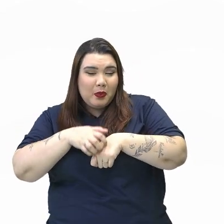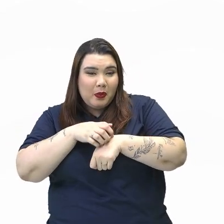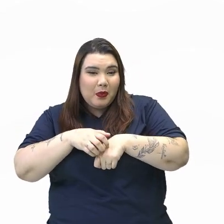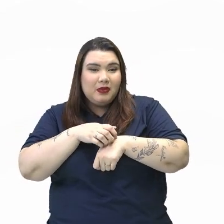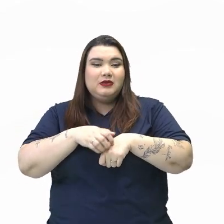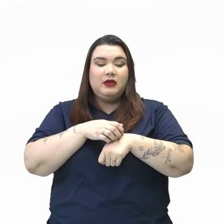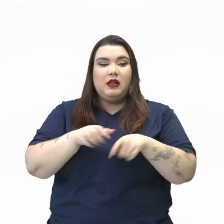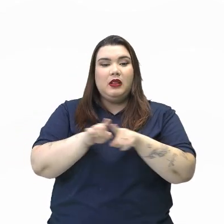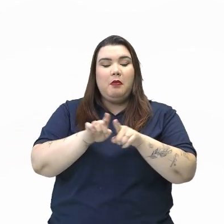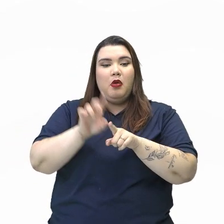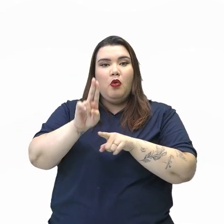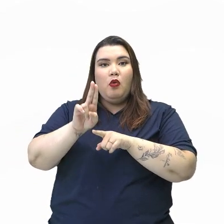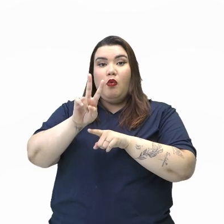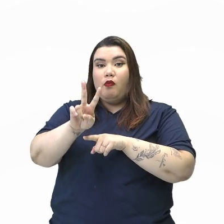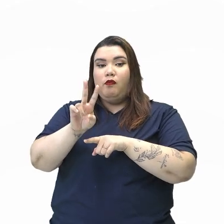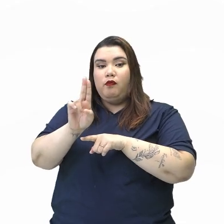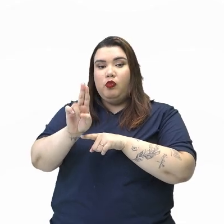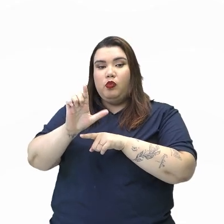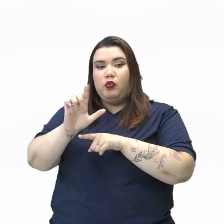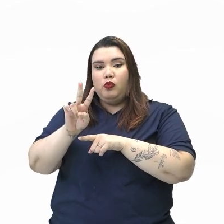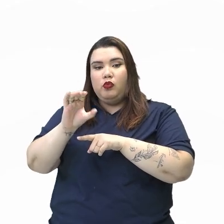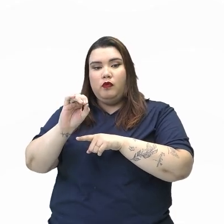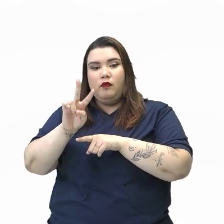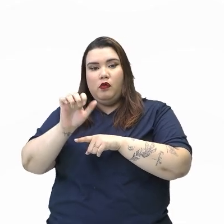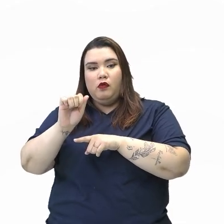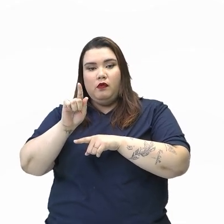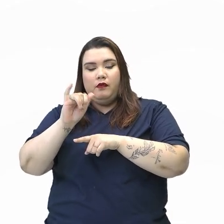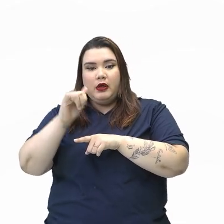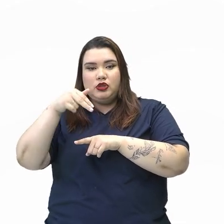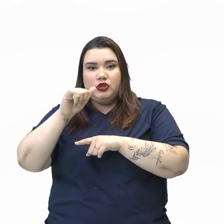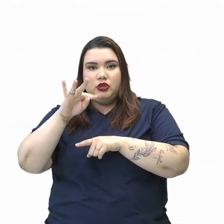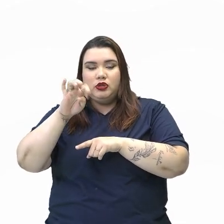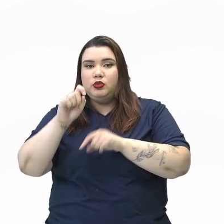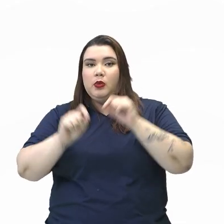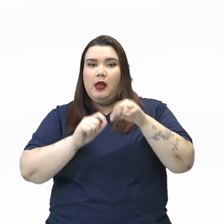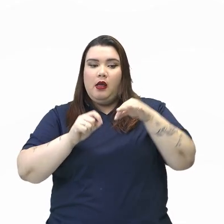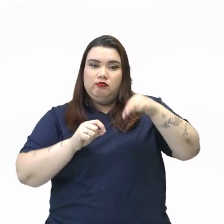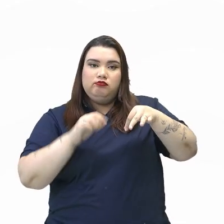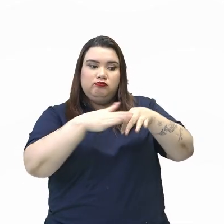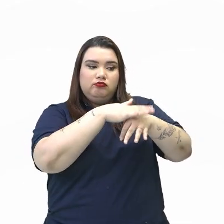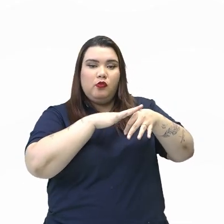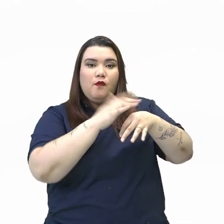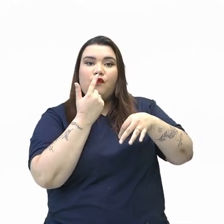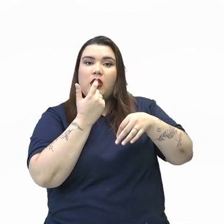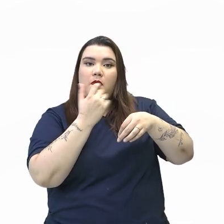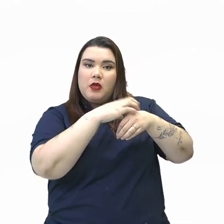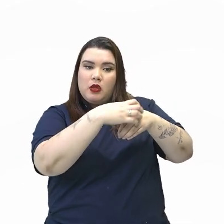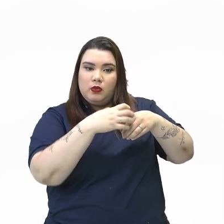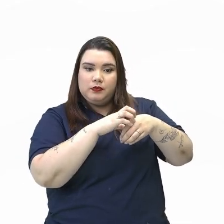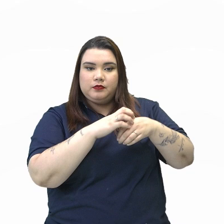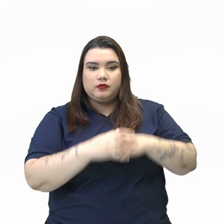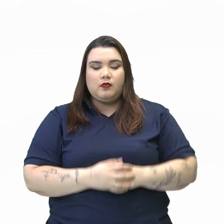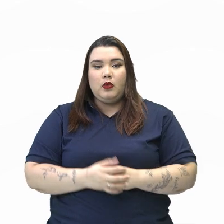e vulvovaginite, né, onde vai ter uma leve vermelhidão e inchaço no local afetado. Nos homens, nós